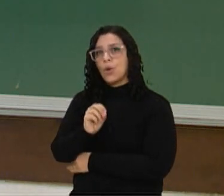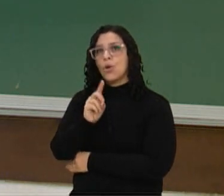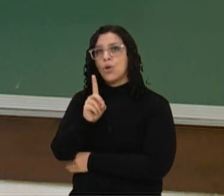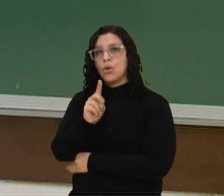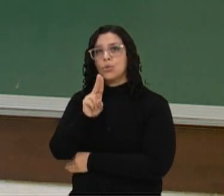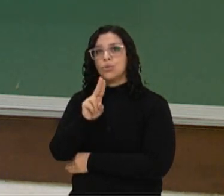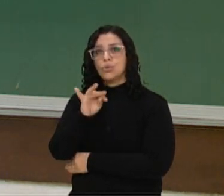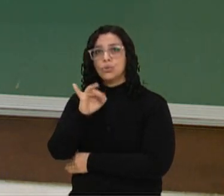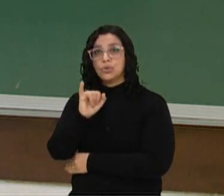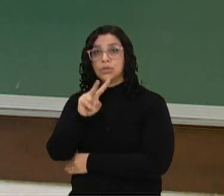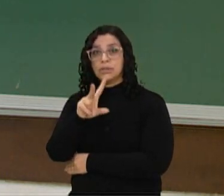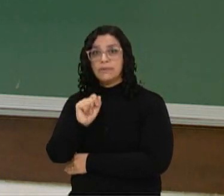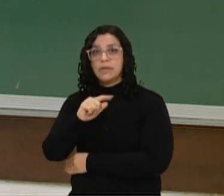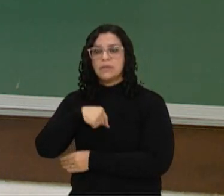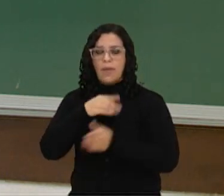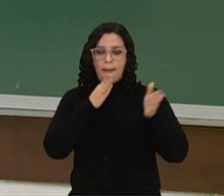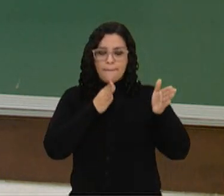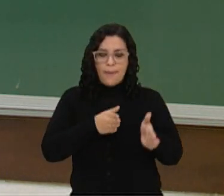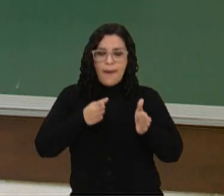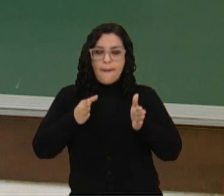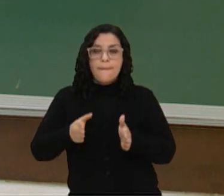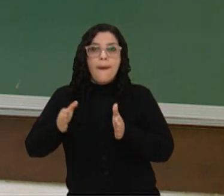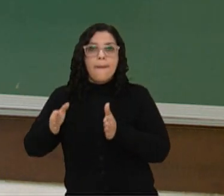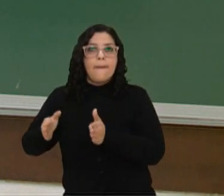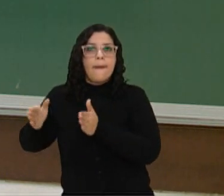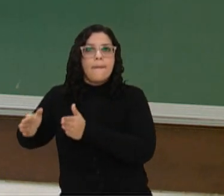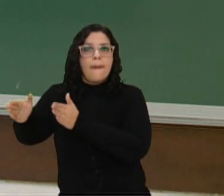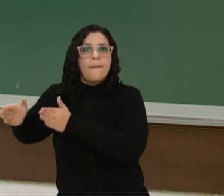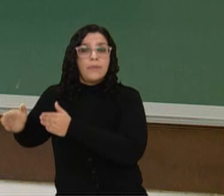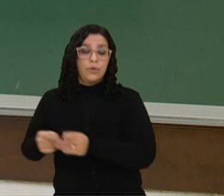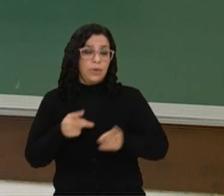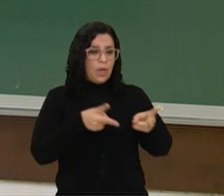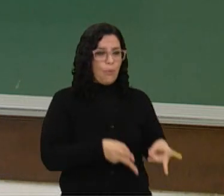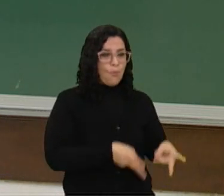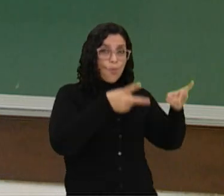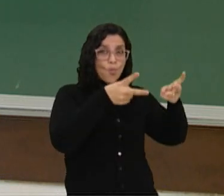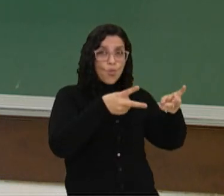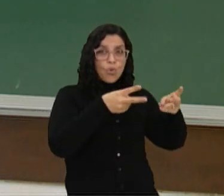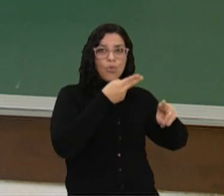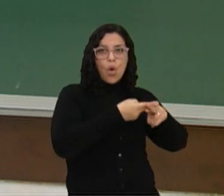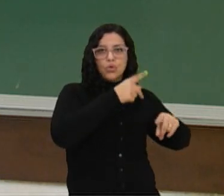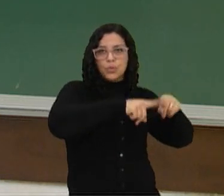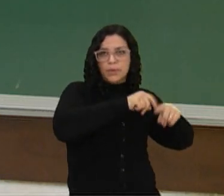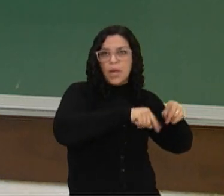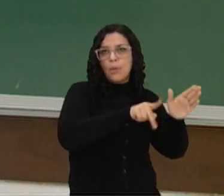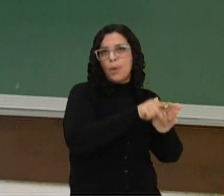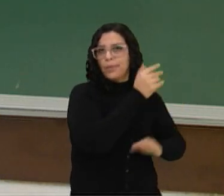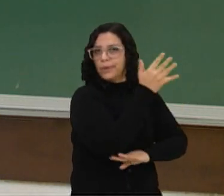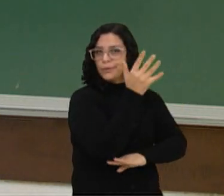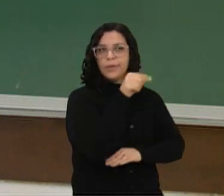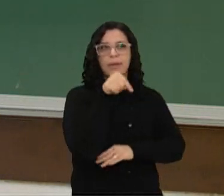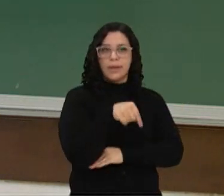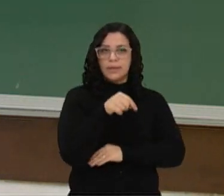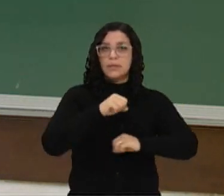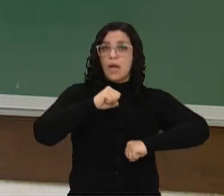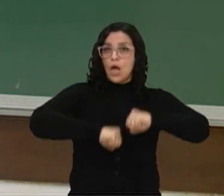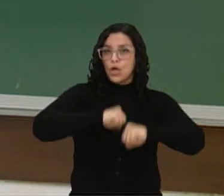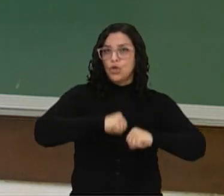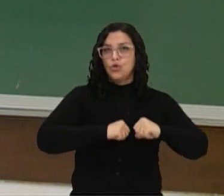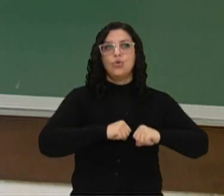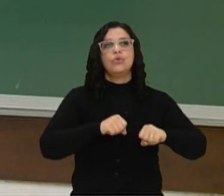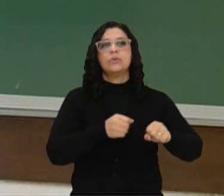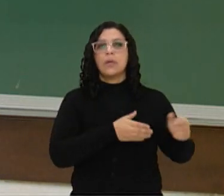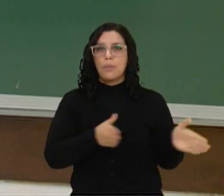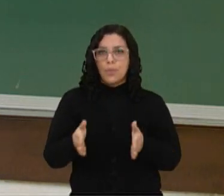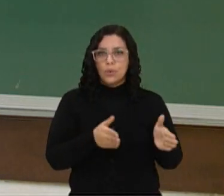cada uma das etapas ali, certo? Então, a extração, a produção, distribuição, consumo e